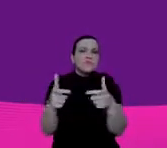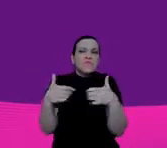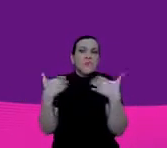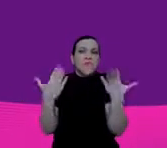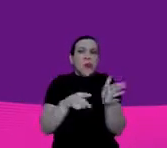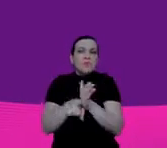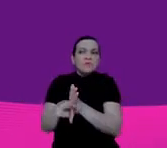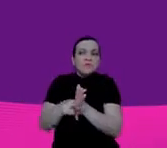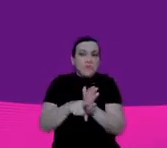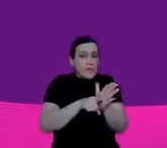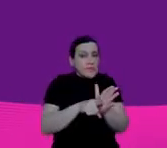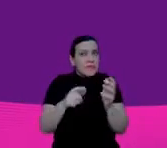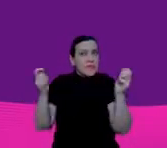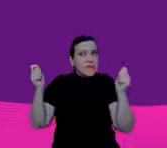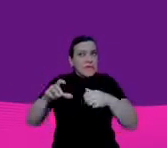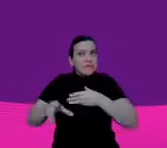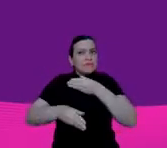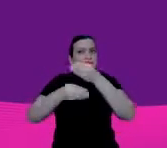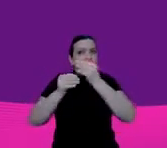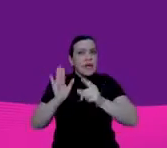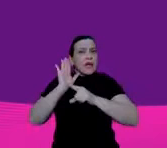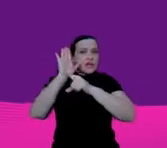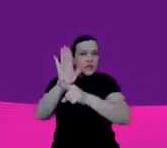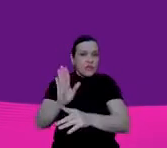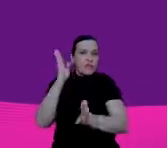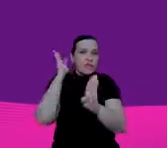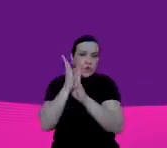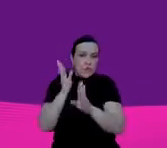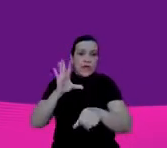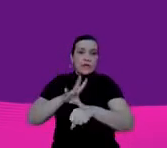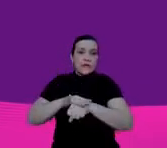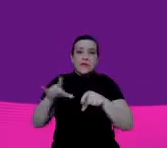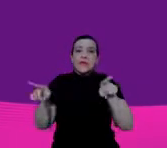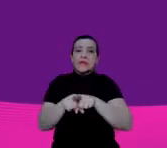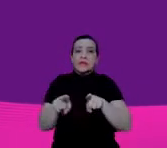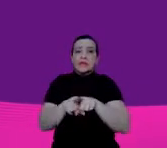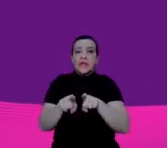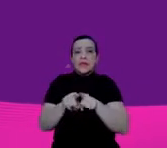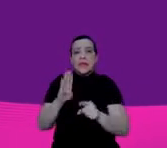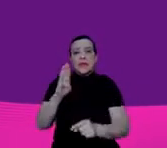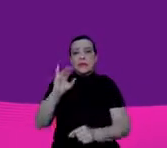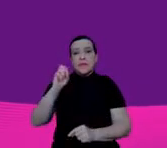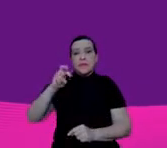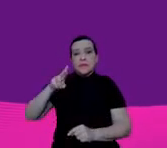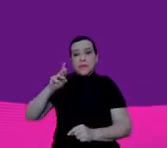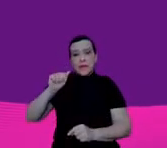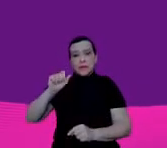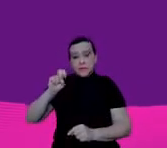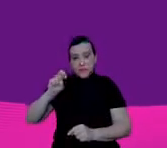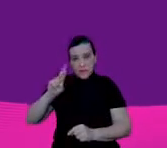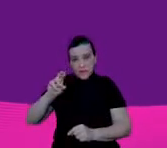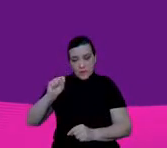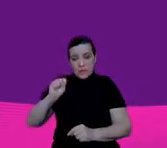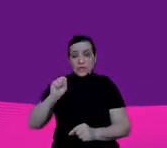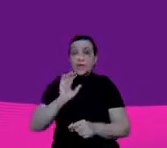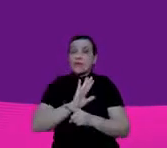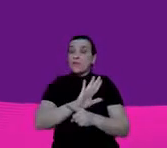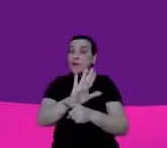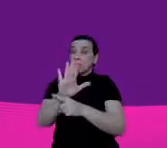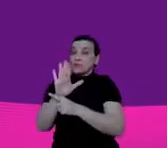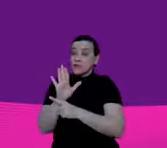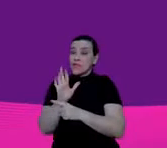esse diagnóstico. E os biomarcadores vão ajudar também a gente a conseguir diferenciar os